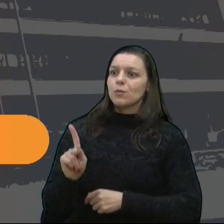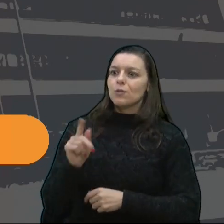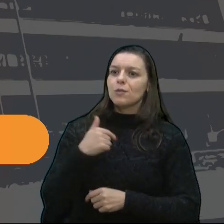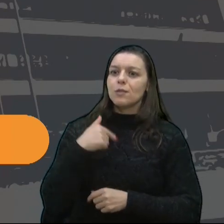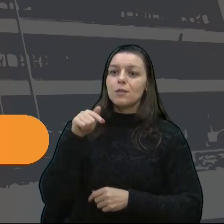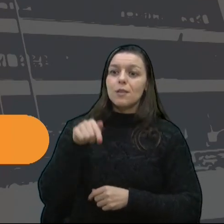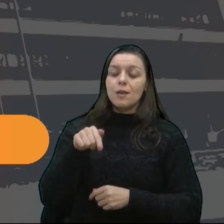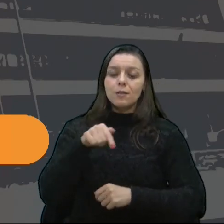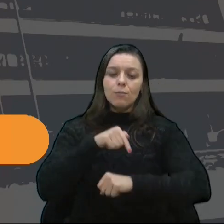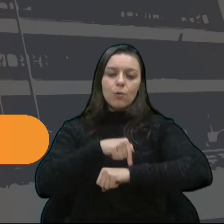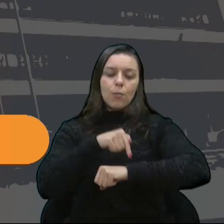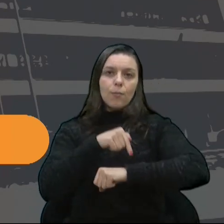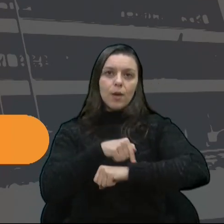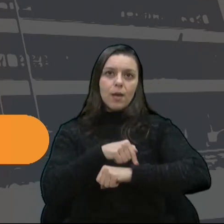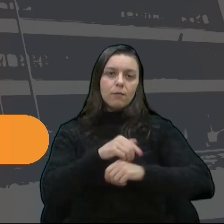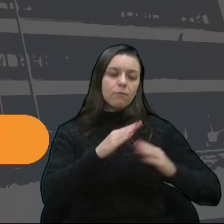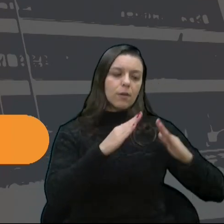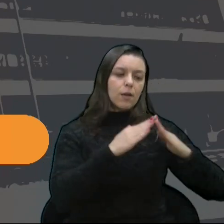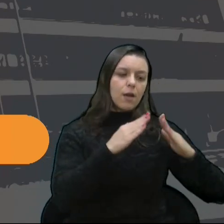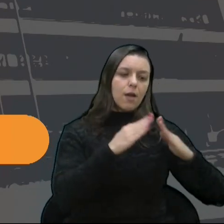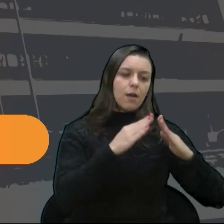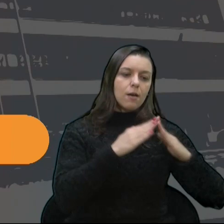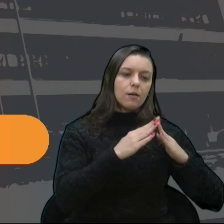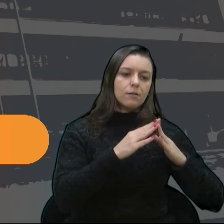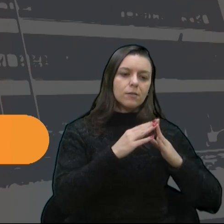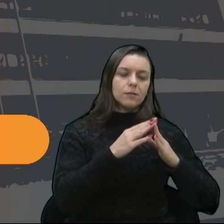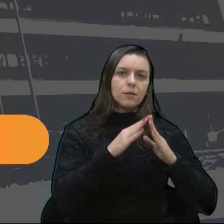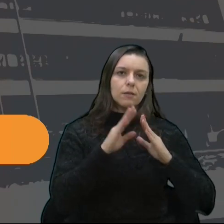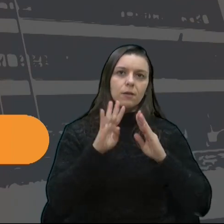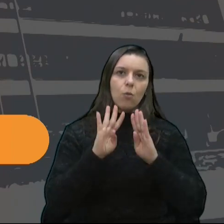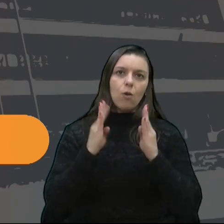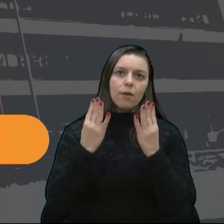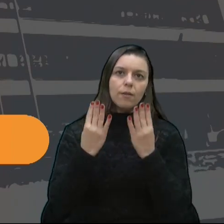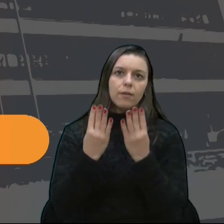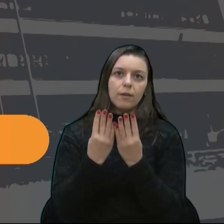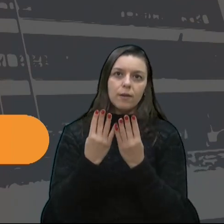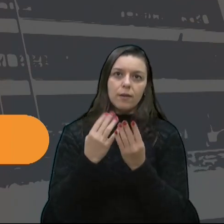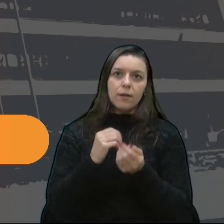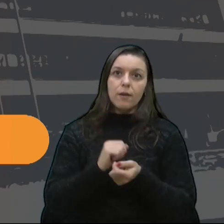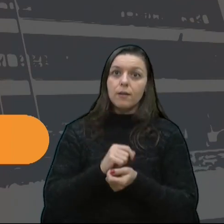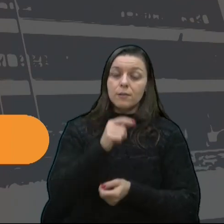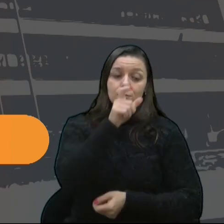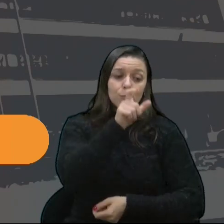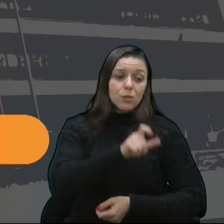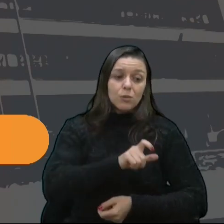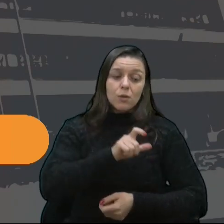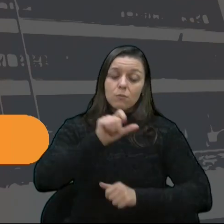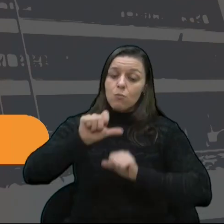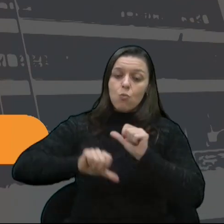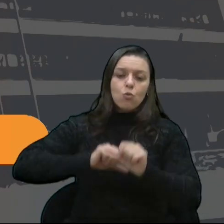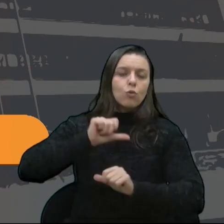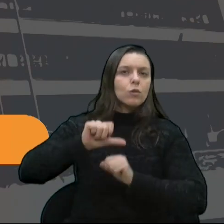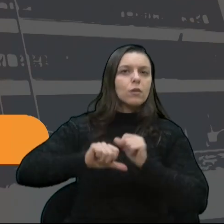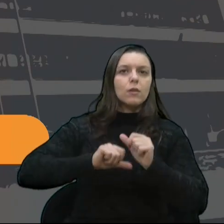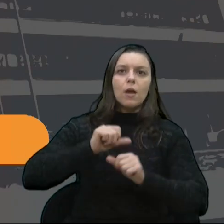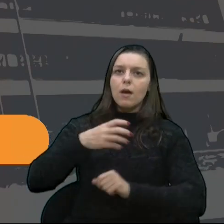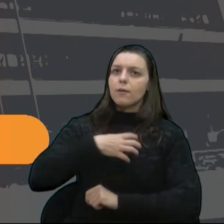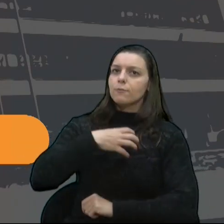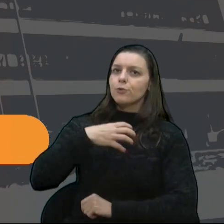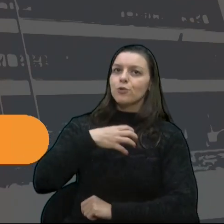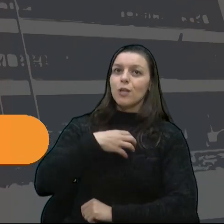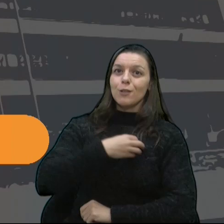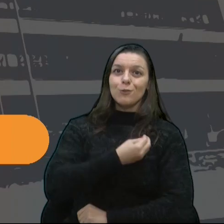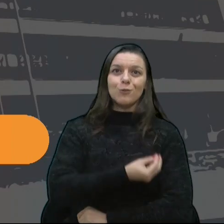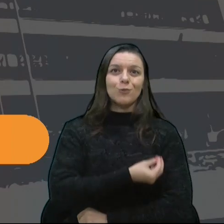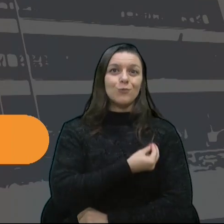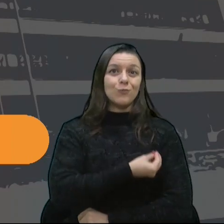esse período que elas ficaram em casa, em quarentena, essas pessoas elas mudaram muito dos seus hábitos. E